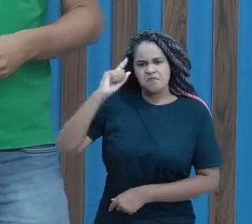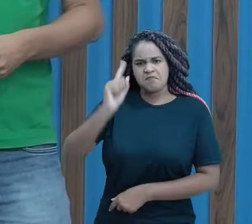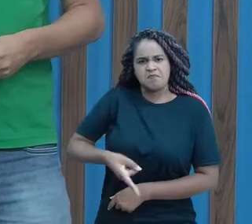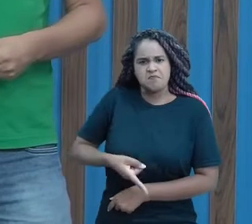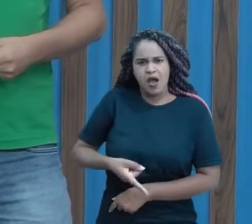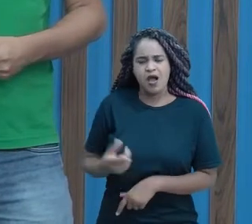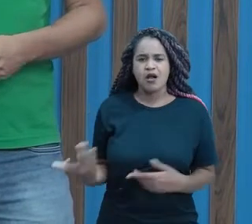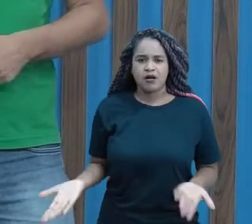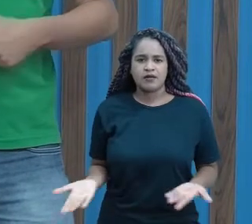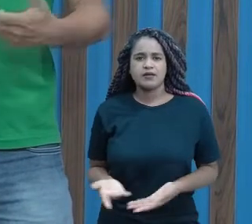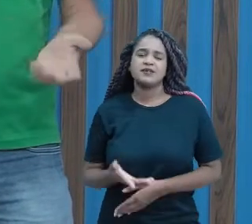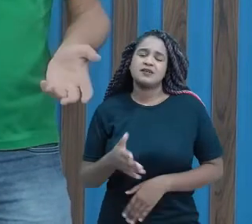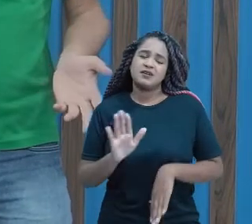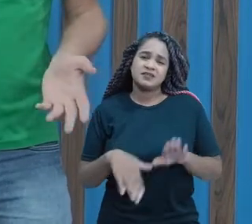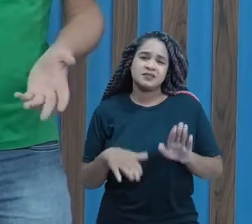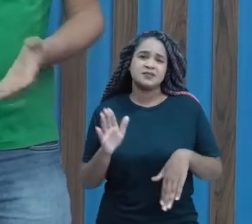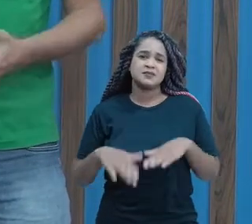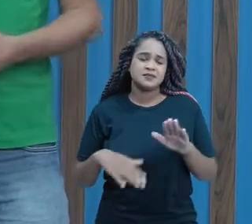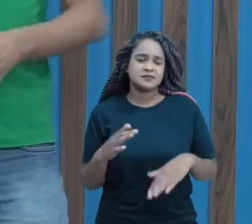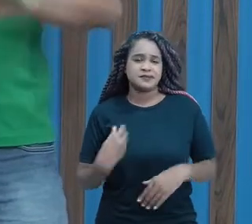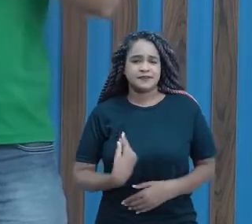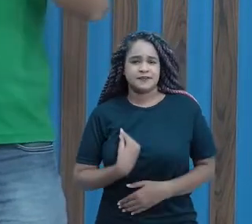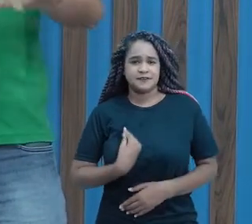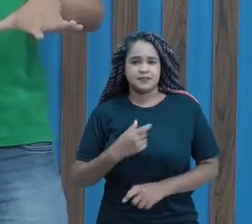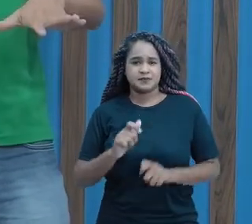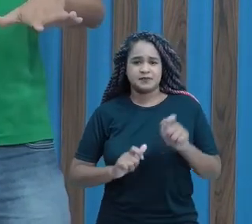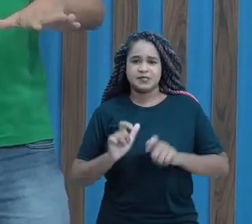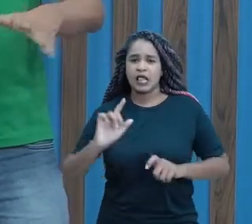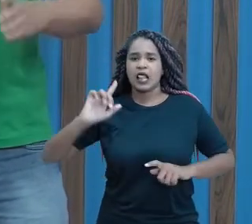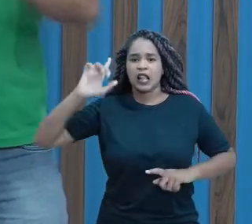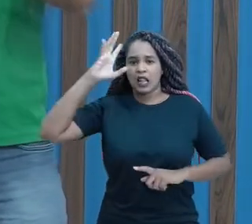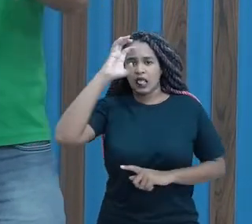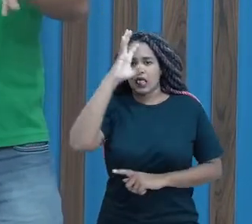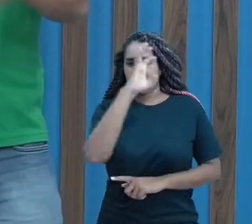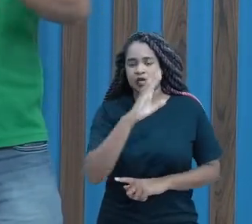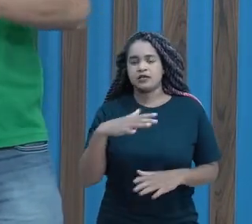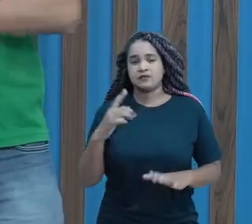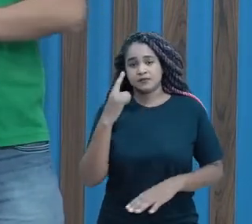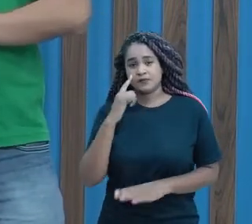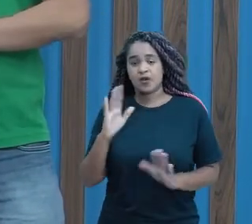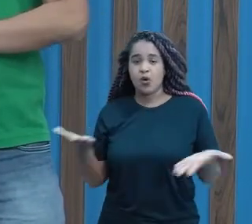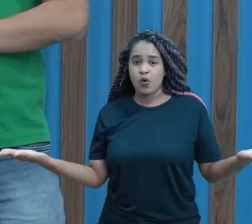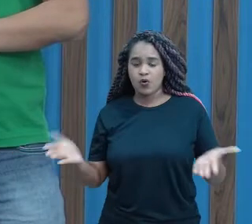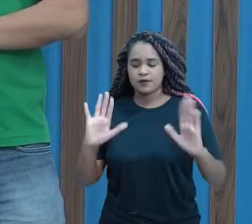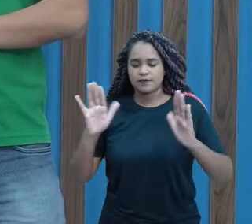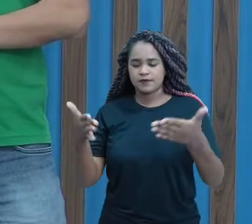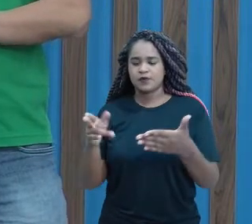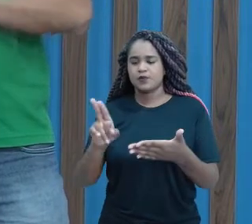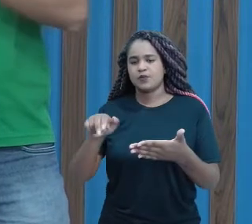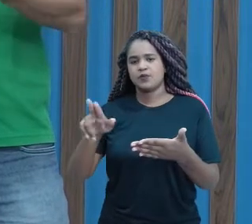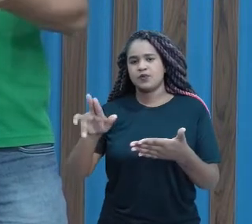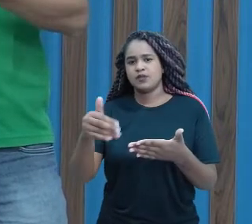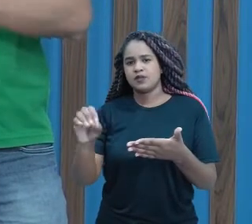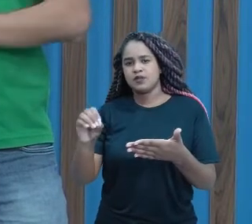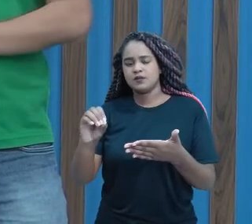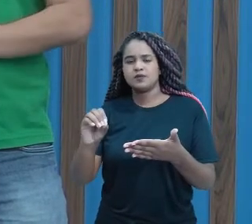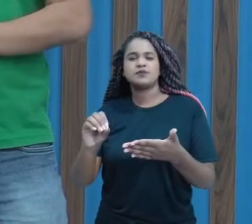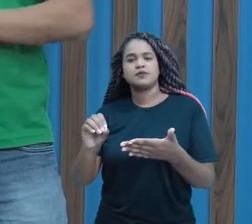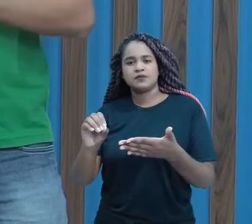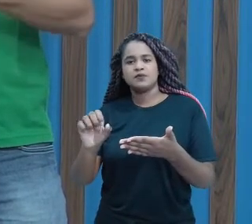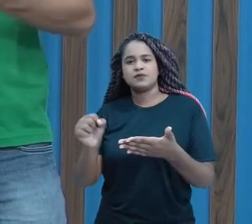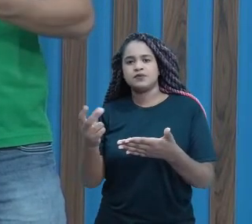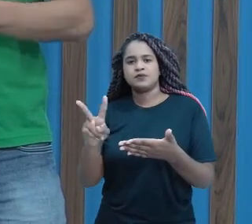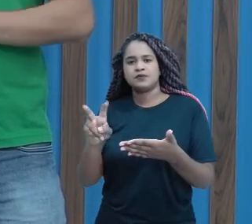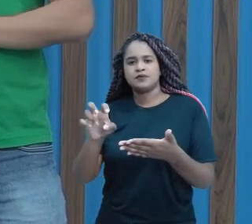realmente era complicada de um lado e de outro. Mas como estamos falando sobre a União Soviética, a gente está apontando esse problema sério da União Soviética, que era o